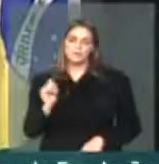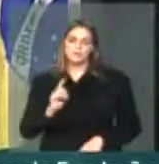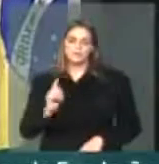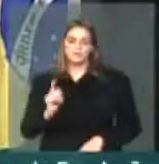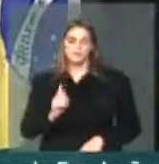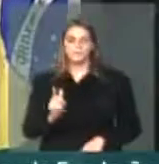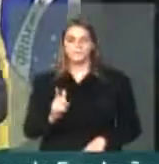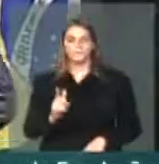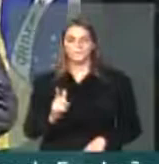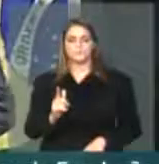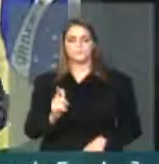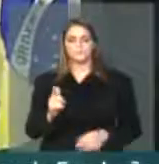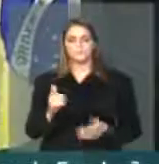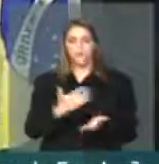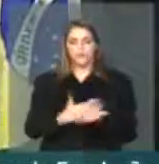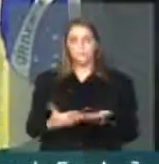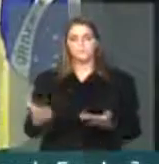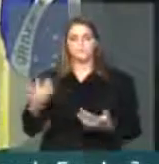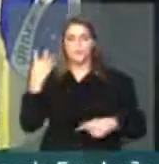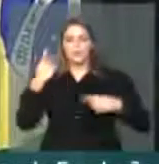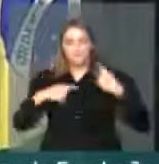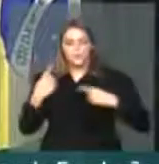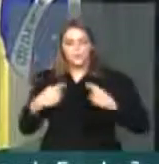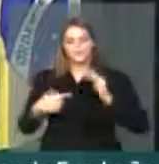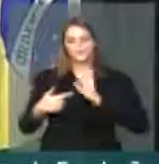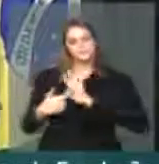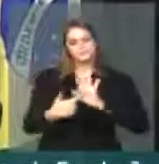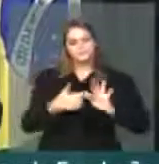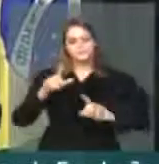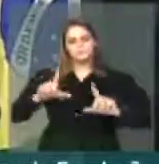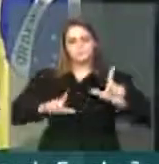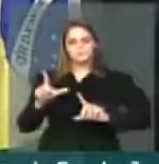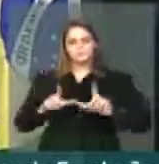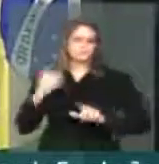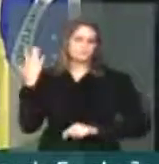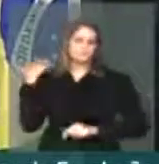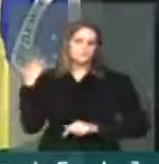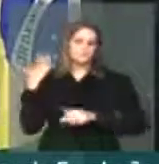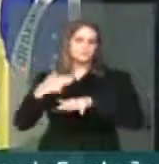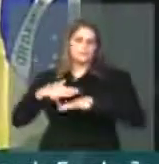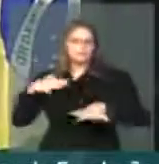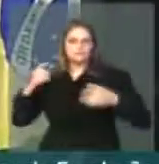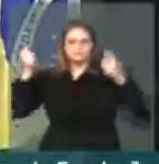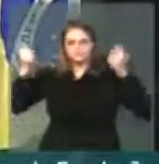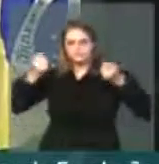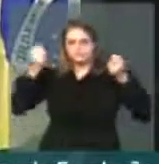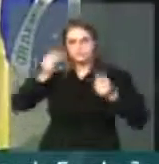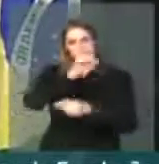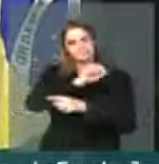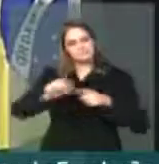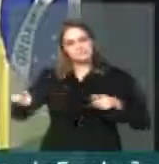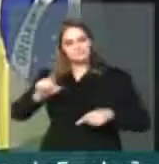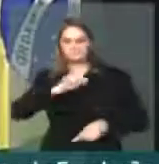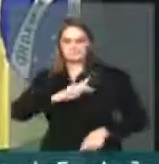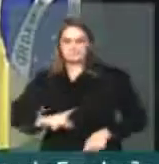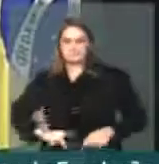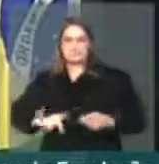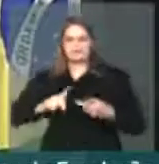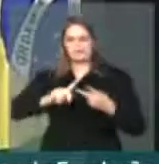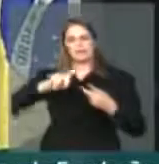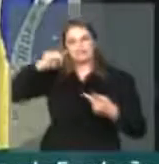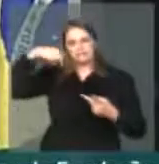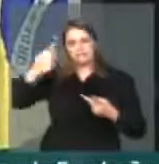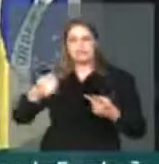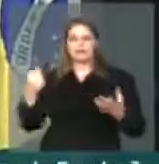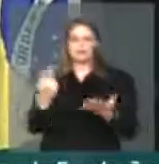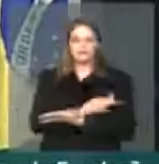as questões da abertura política, todos os grandes movimentos que o Brasil teve, processo de impeachment, as mudanças que